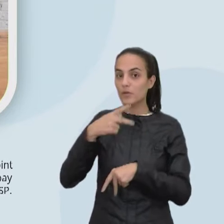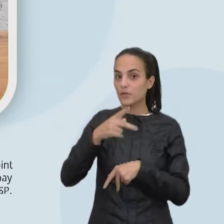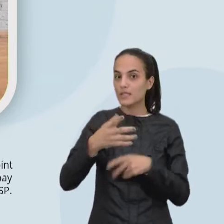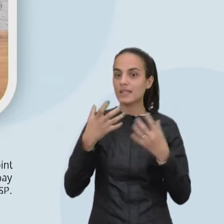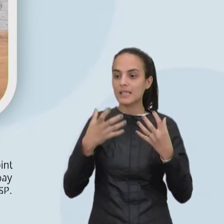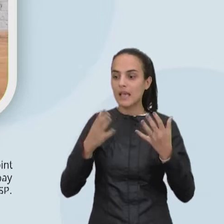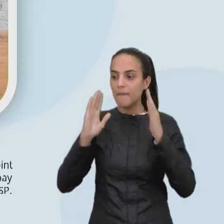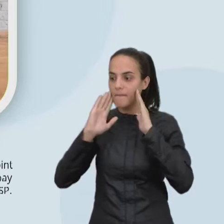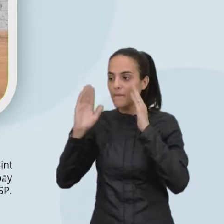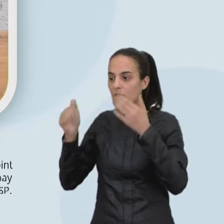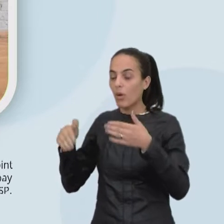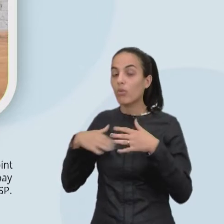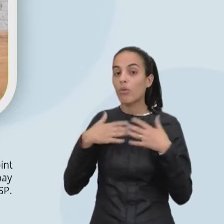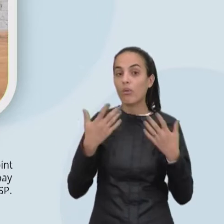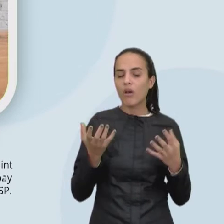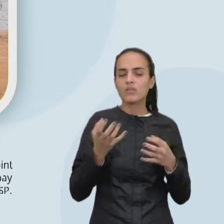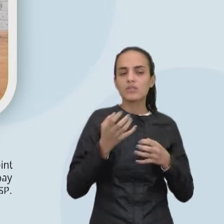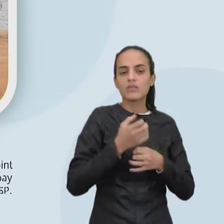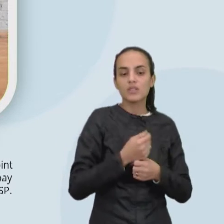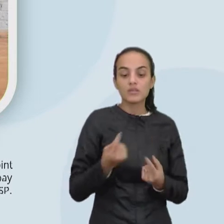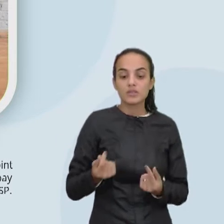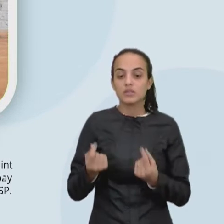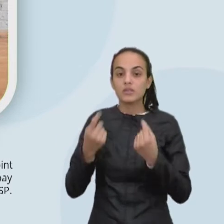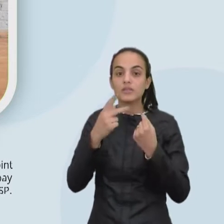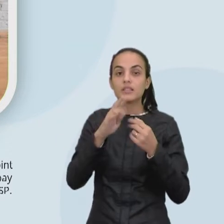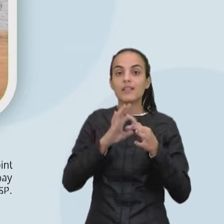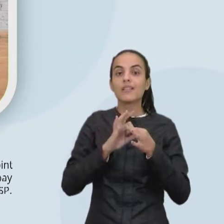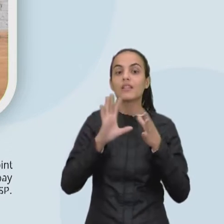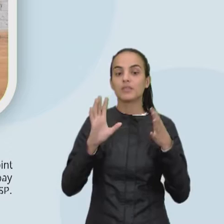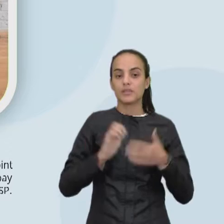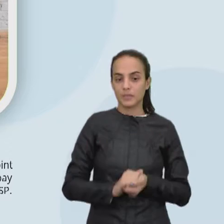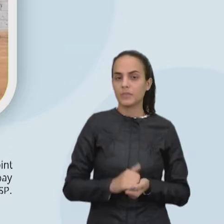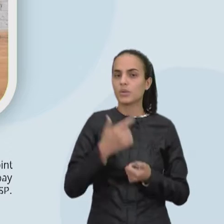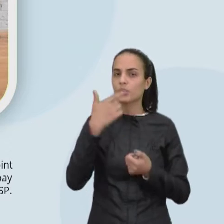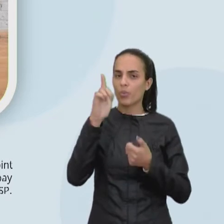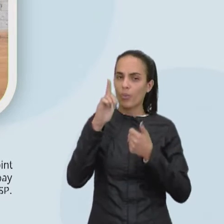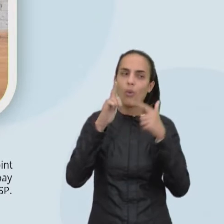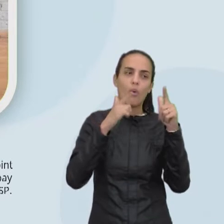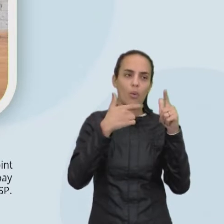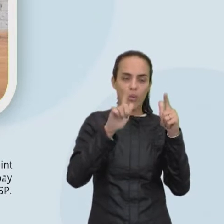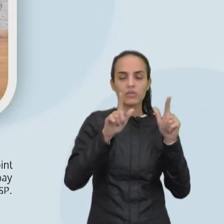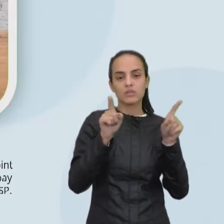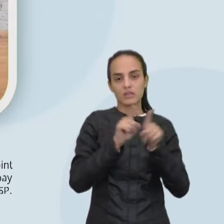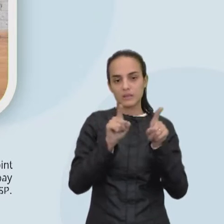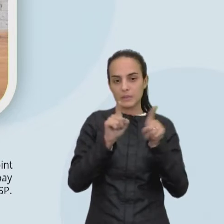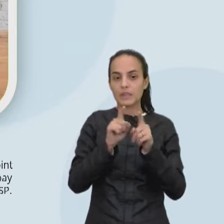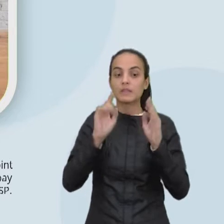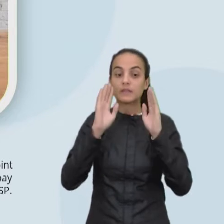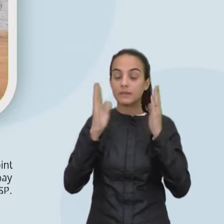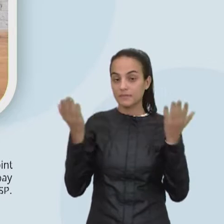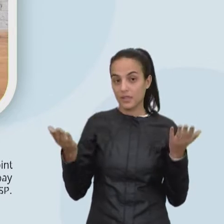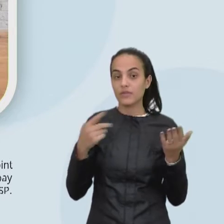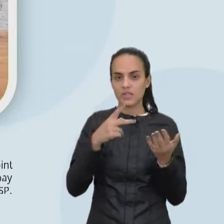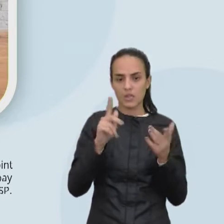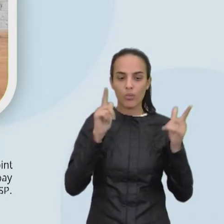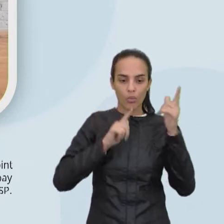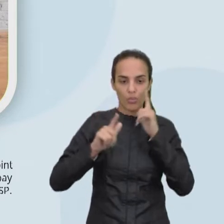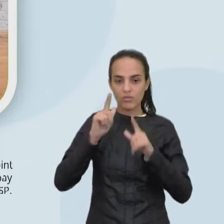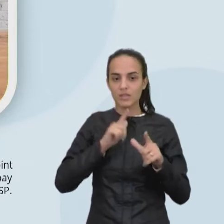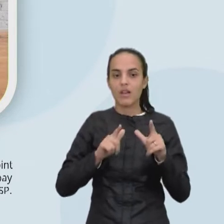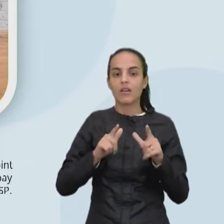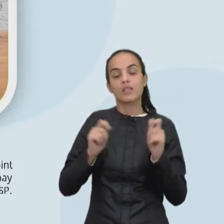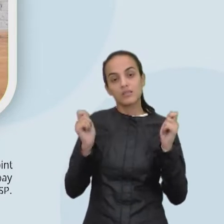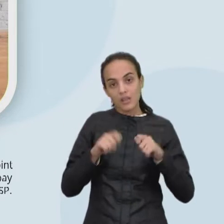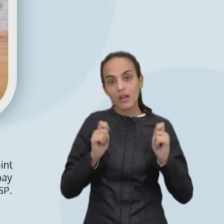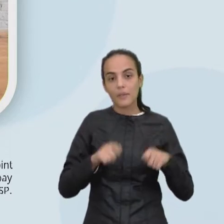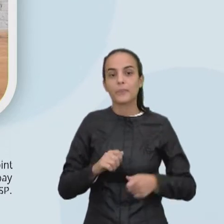atingir e quanto de orçamento está disponível, entre outros fatores. Dessa forma, a equação precisa